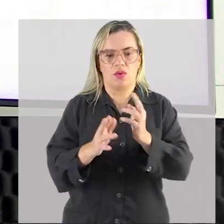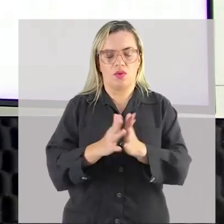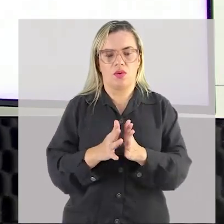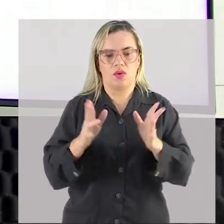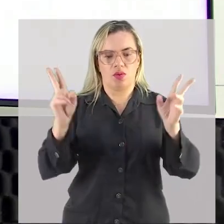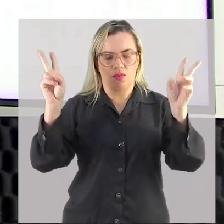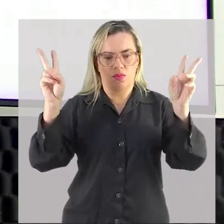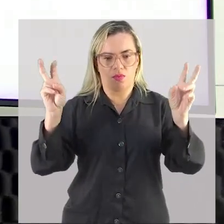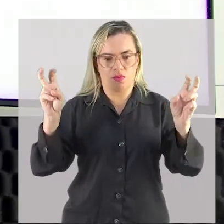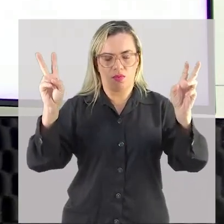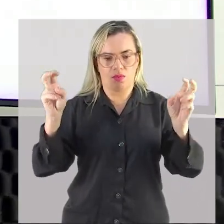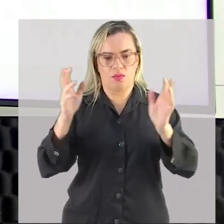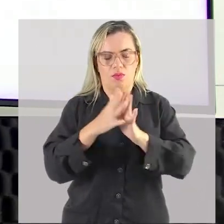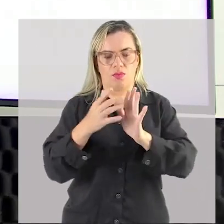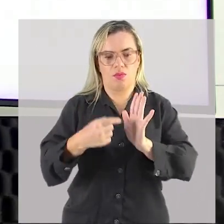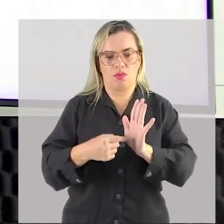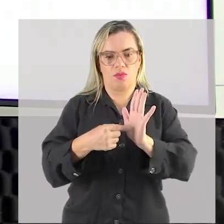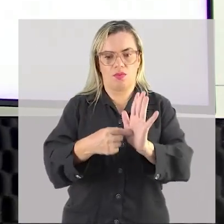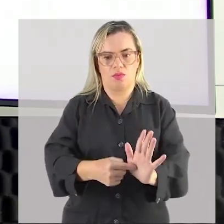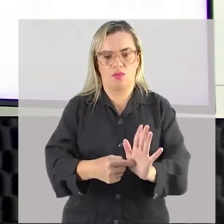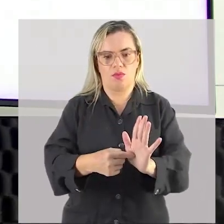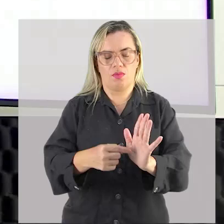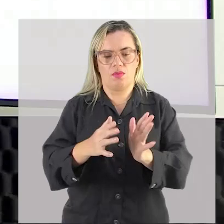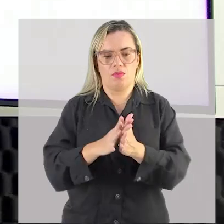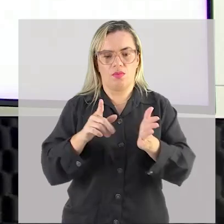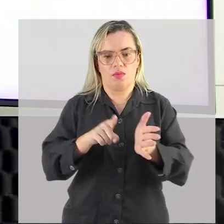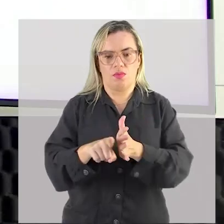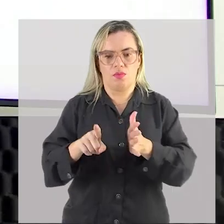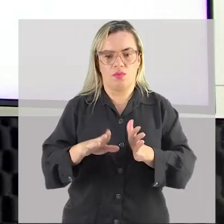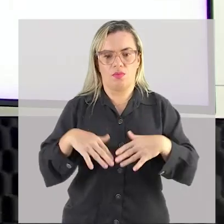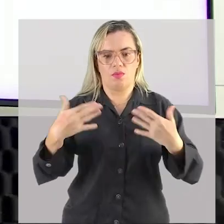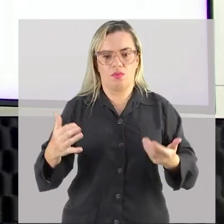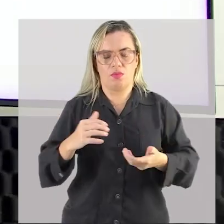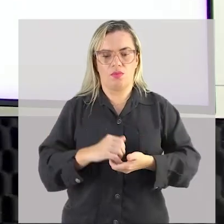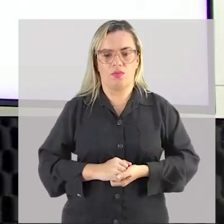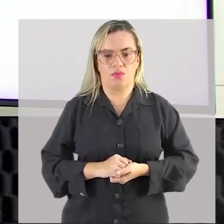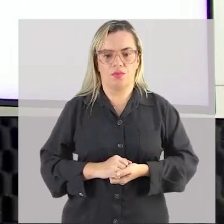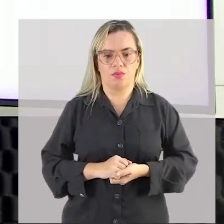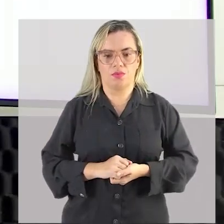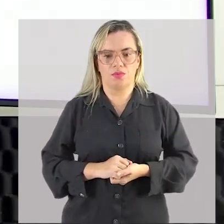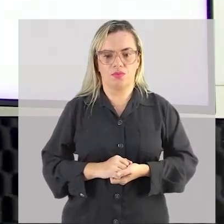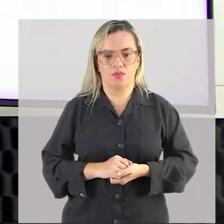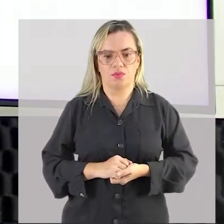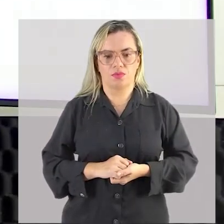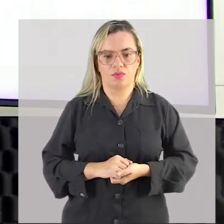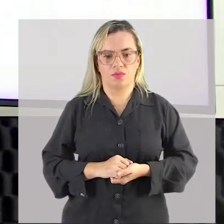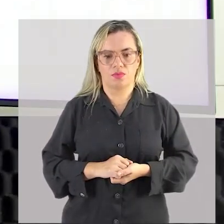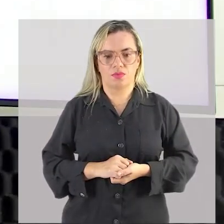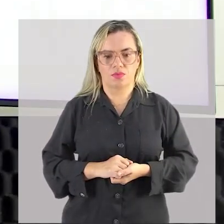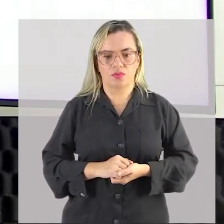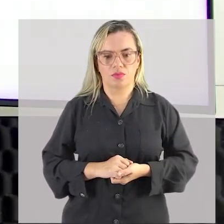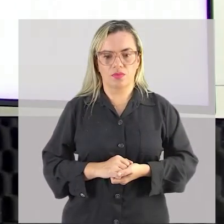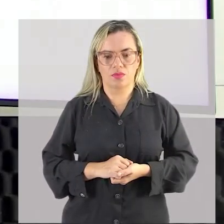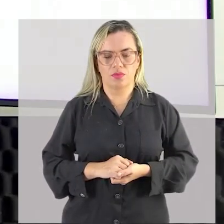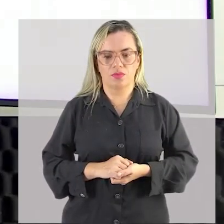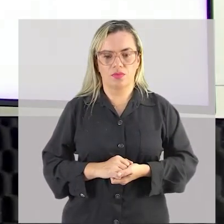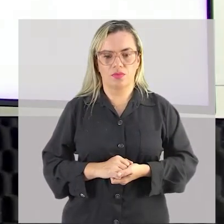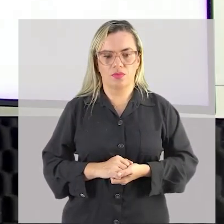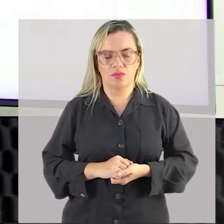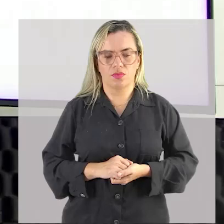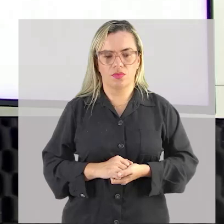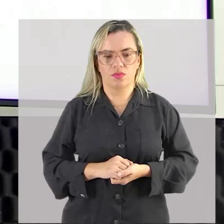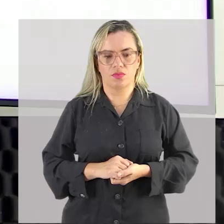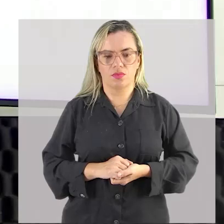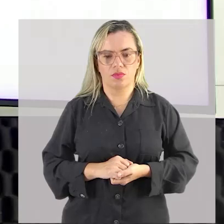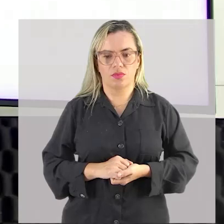do assunto que eu que que eu abordei a partir de uma questão tá bom outra coisa olha só e